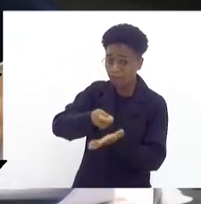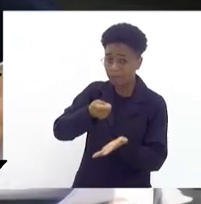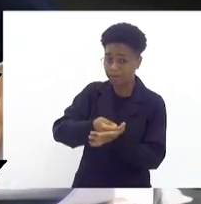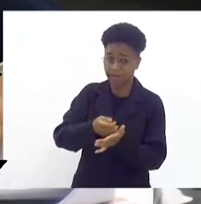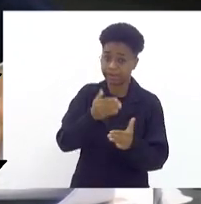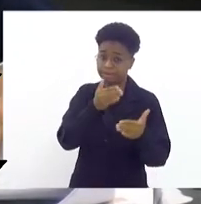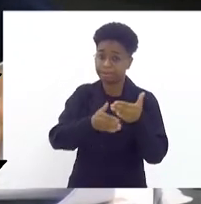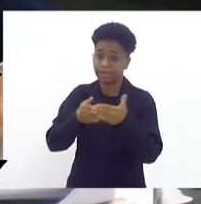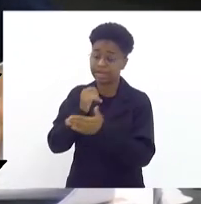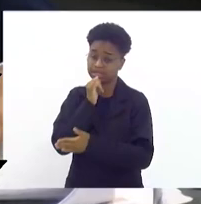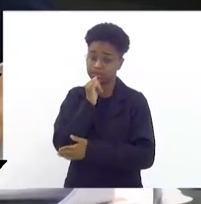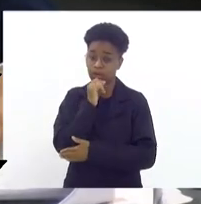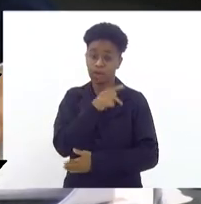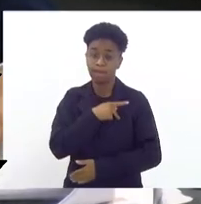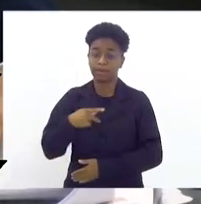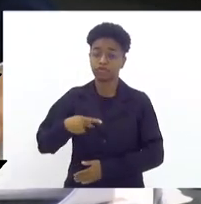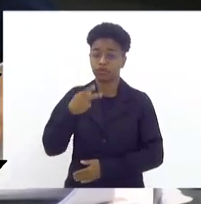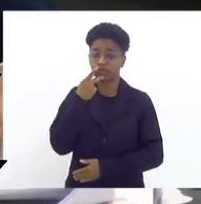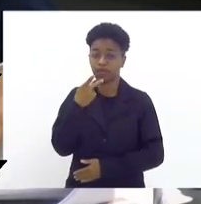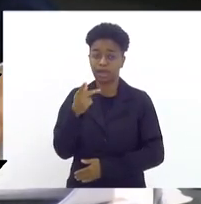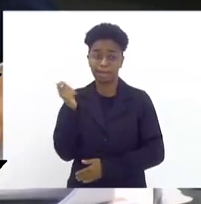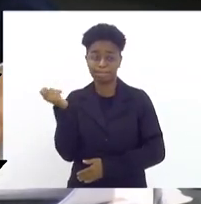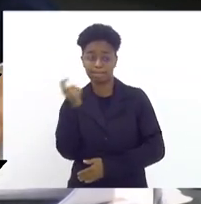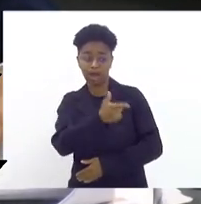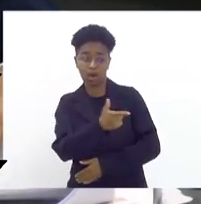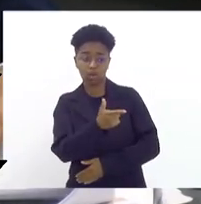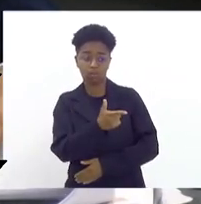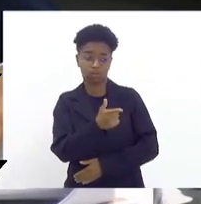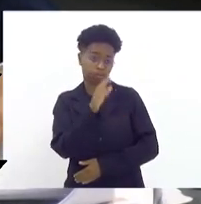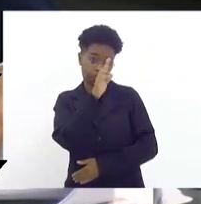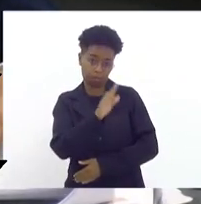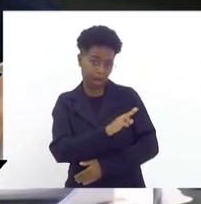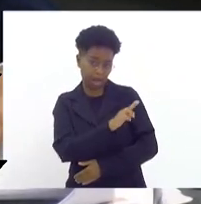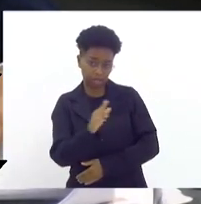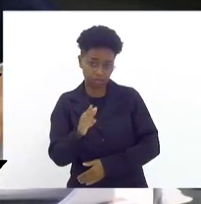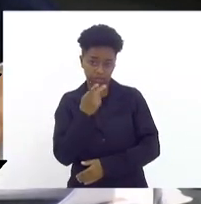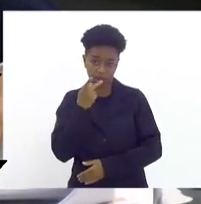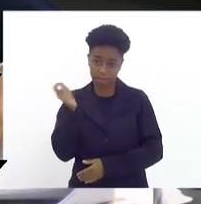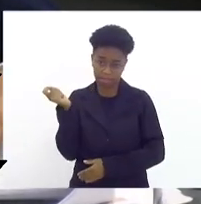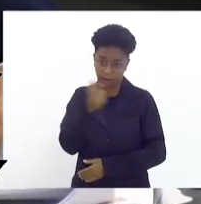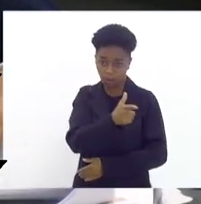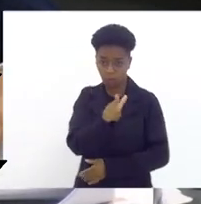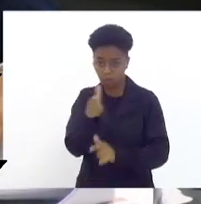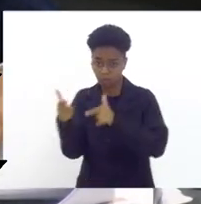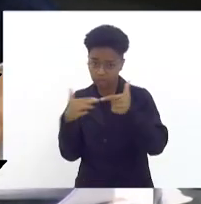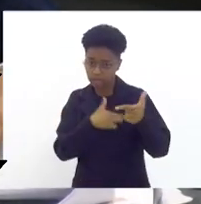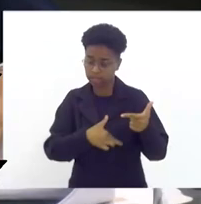por exemplo, do pastor falar aquilo que ele tende a falar, do padre falar aquilo que ele tende a falar, enfim,